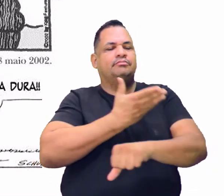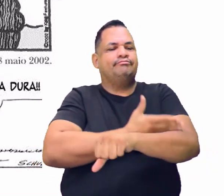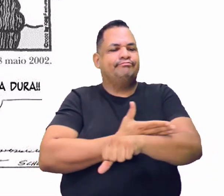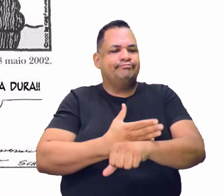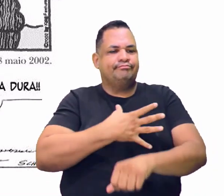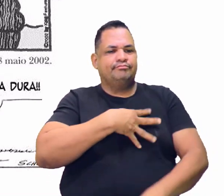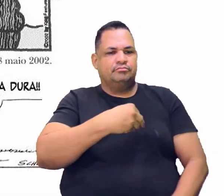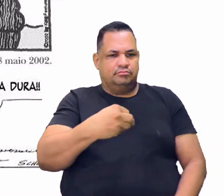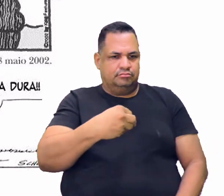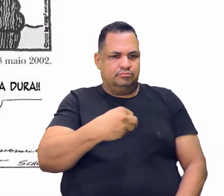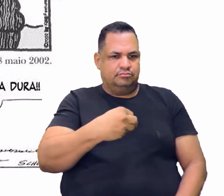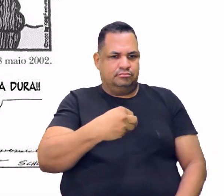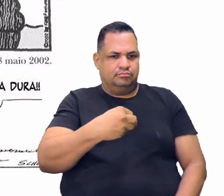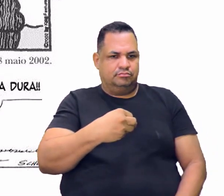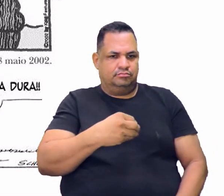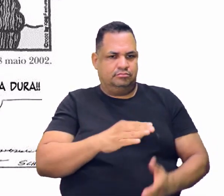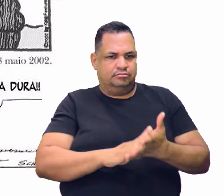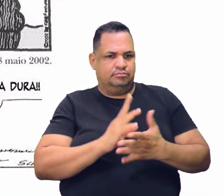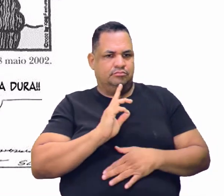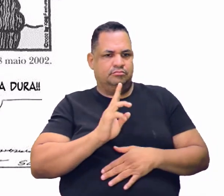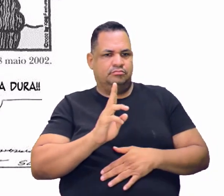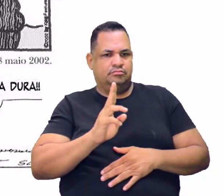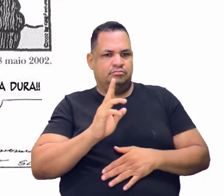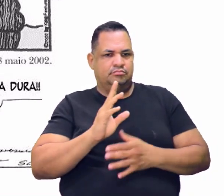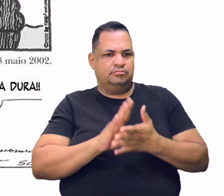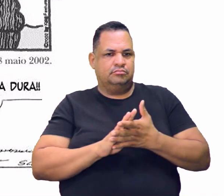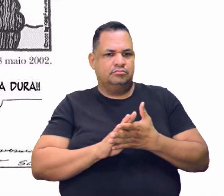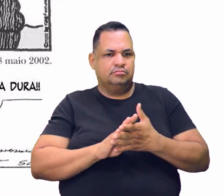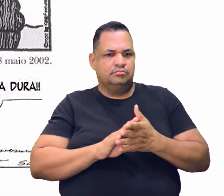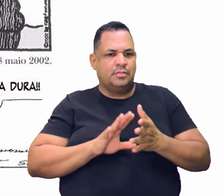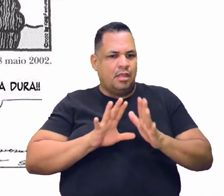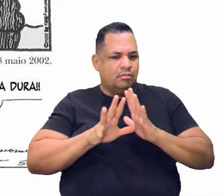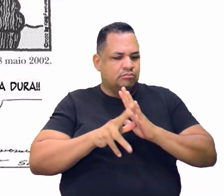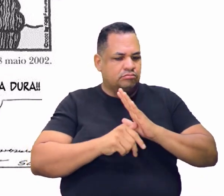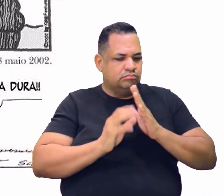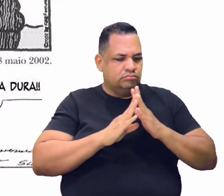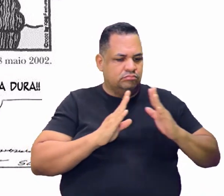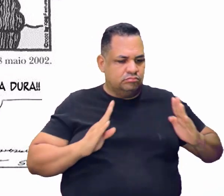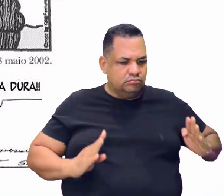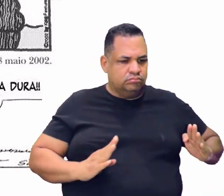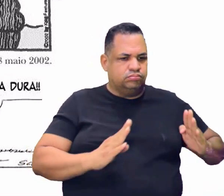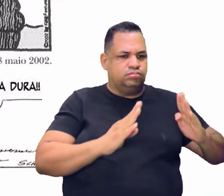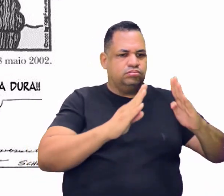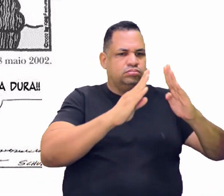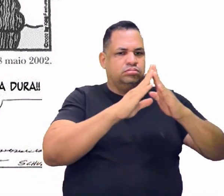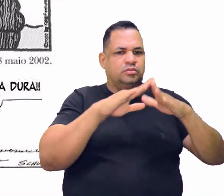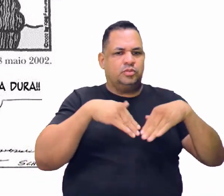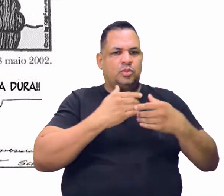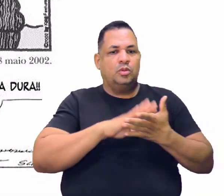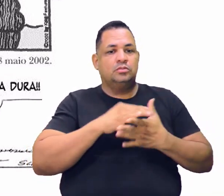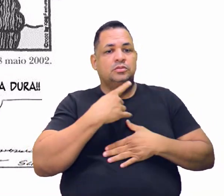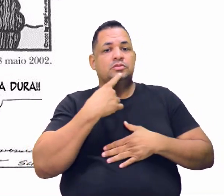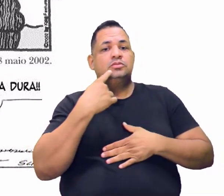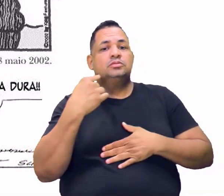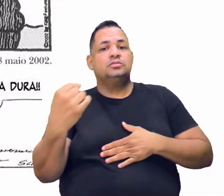educado, filho. Sempre que saqueio um castelo, ao sair